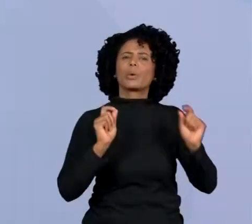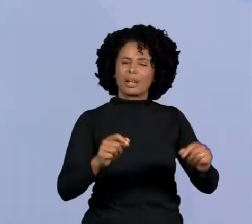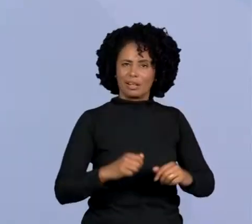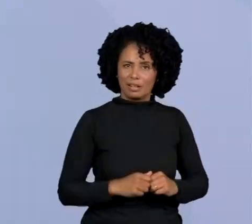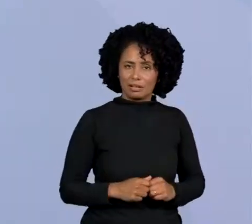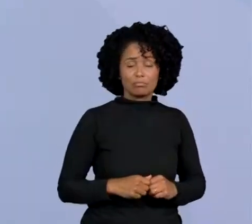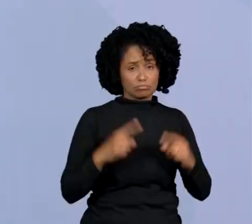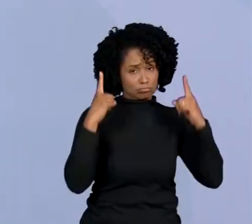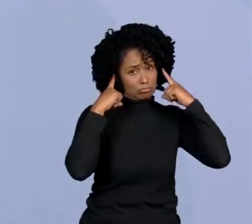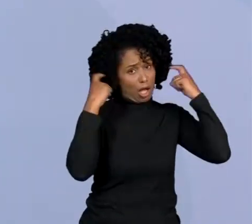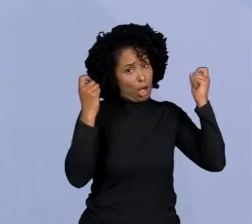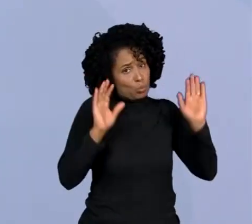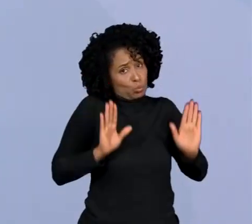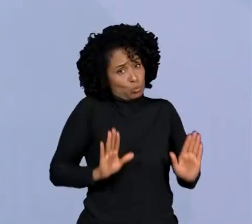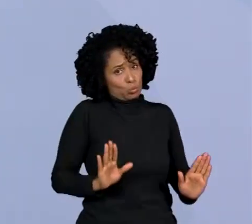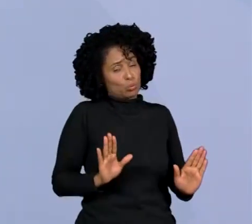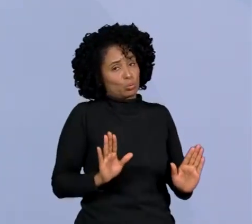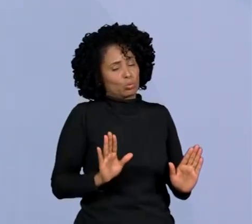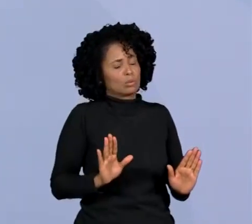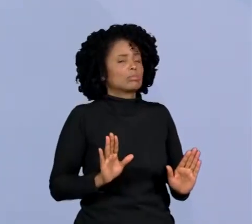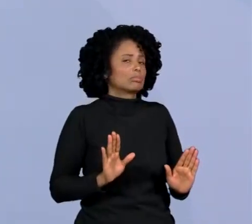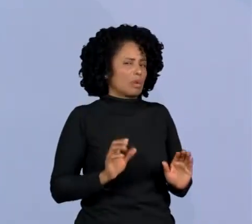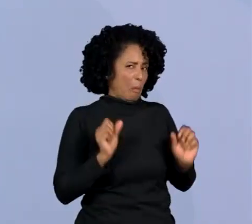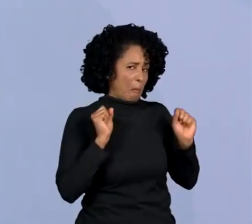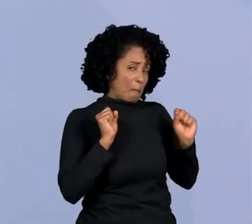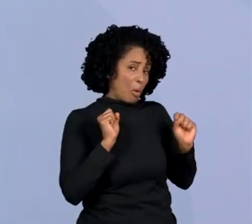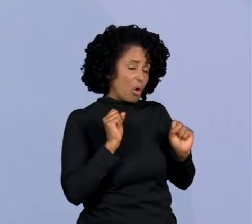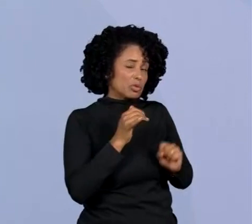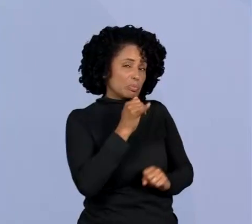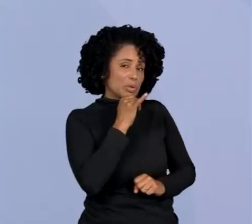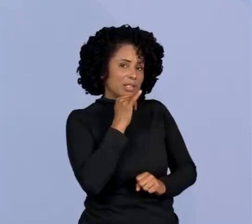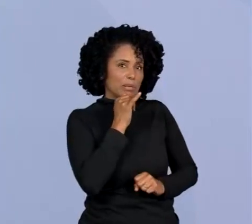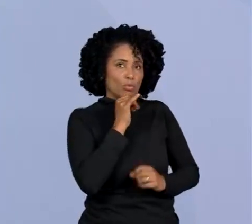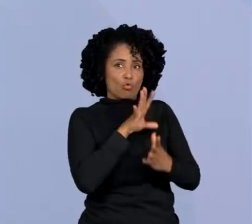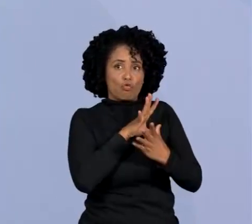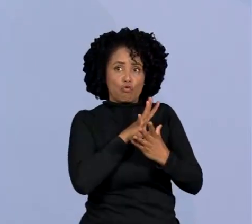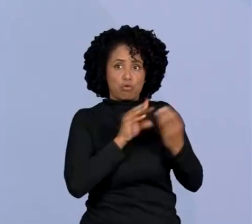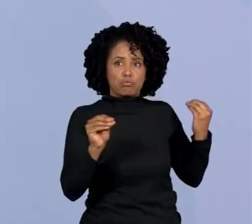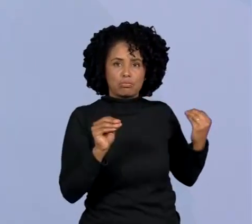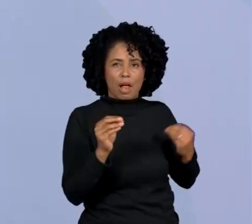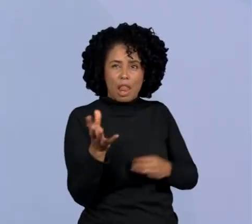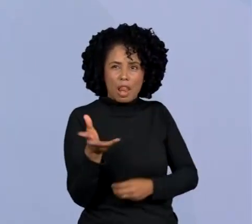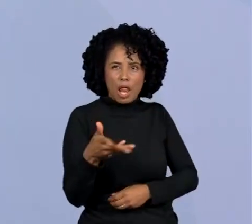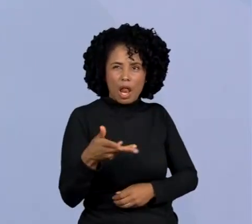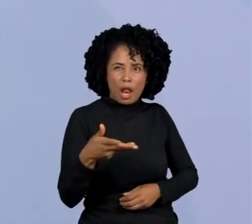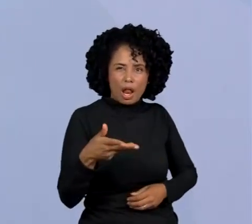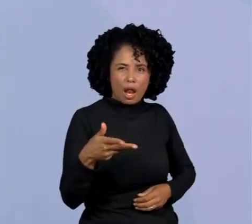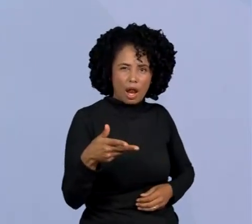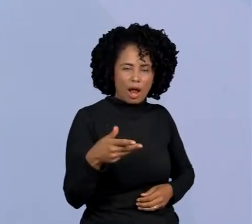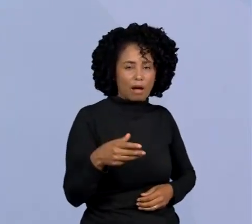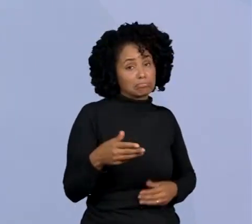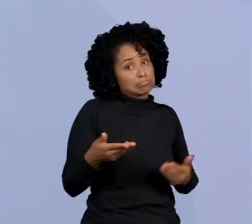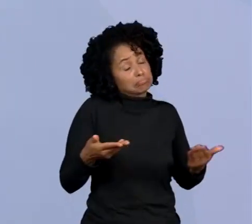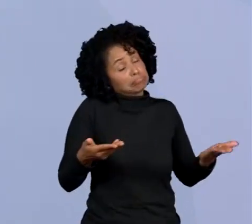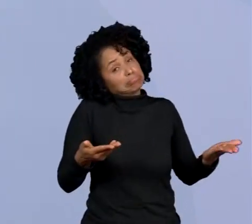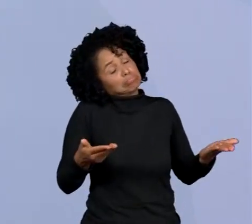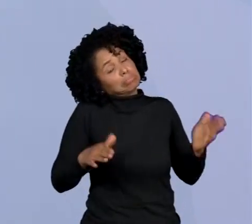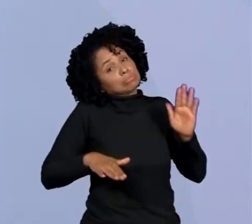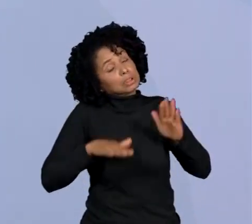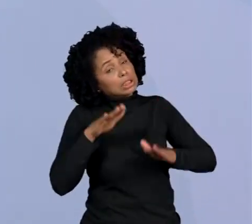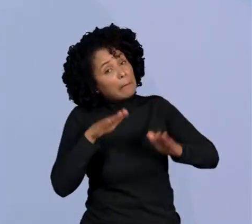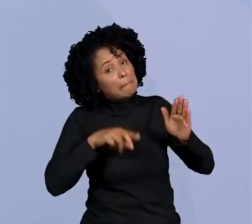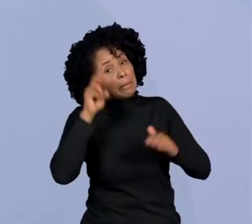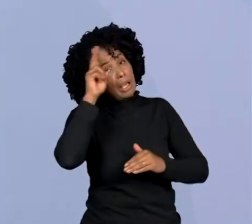Representa um som. Então eu posso dizer que é um zap de uma velocidade ou de alguma coisa que aconteceu, depende do contexto da